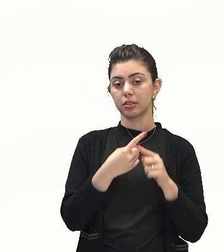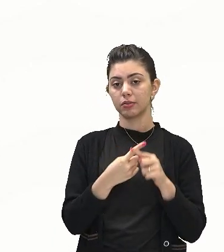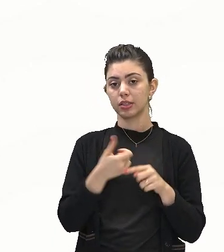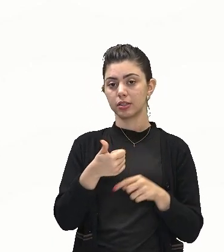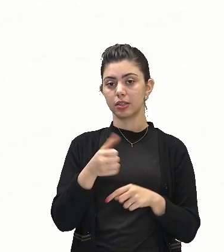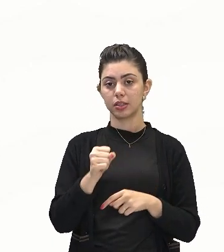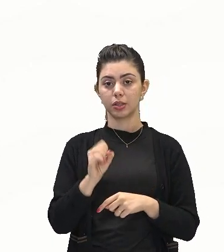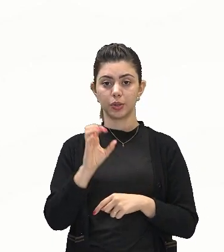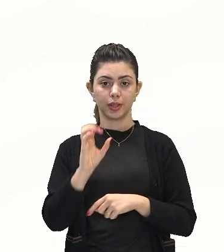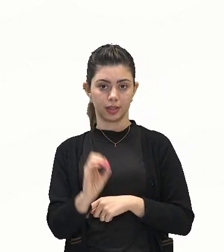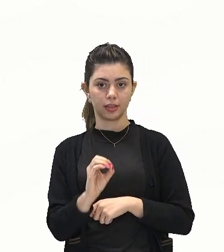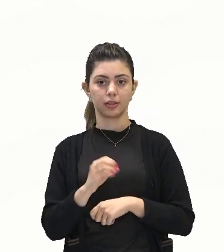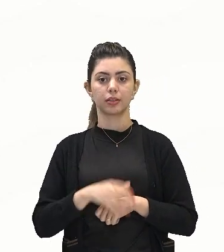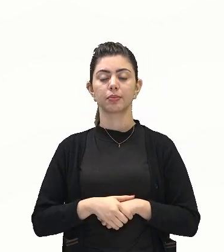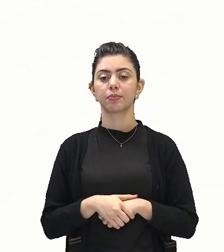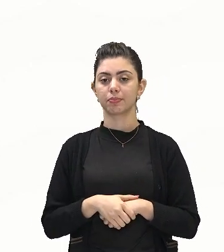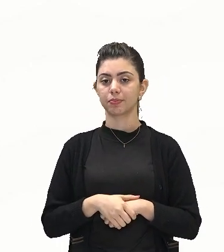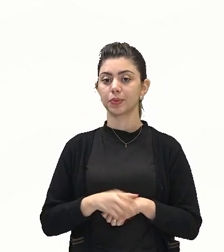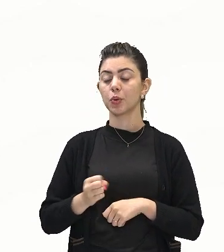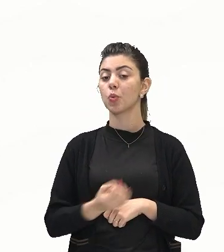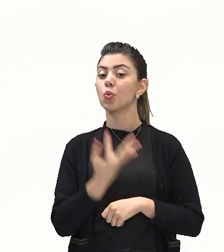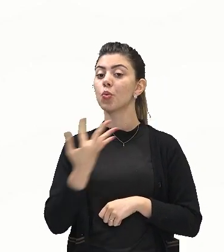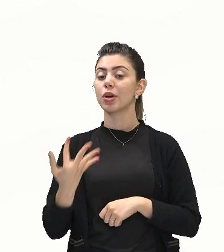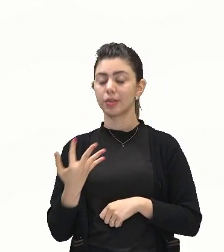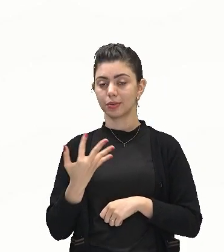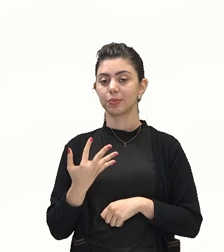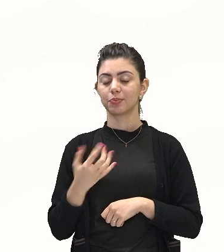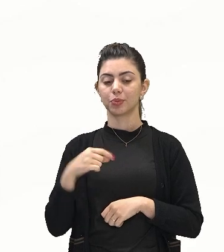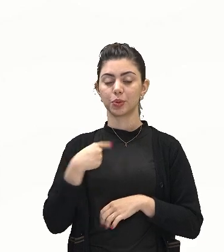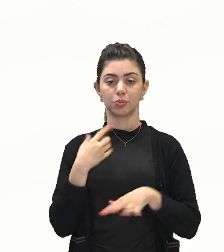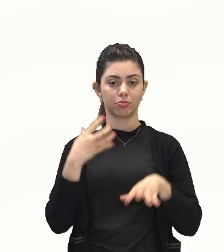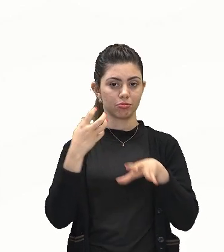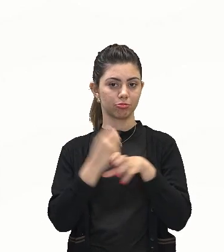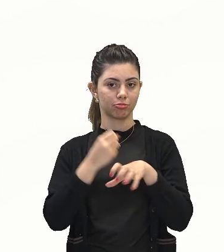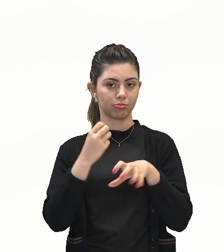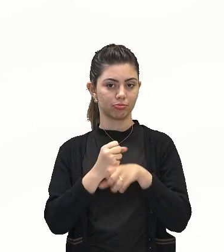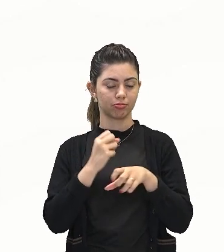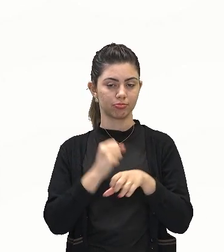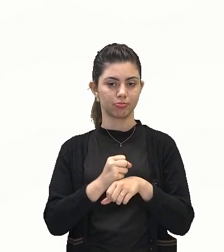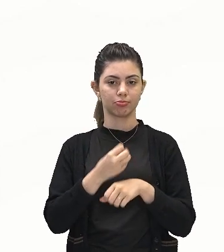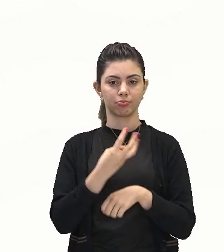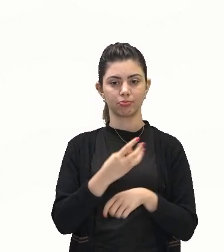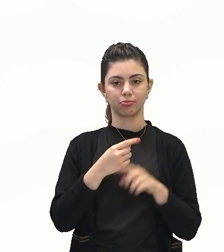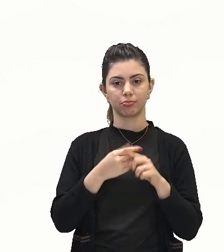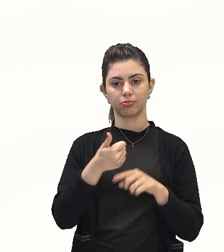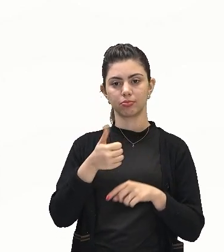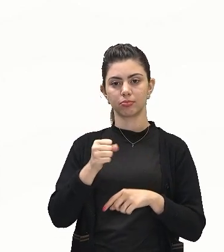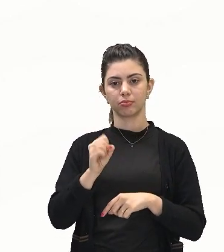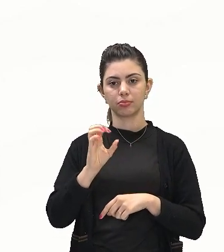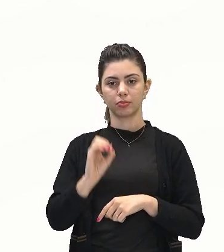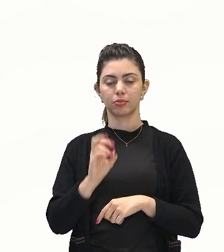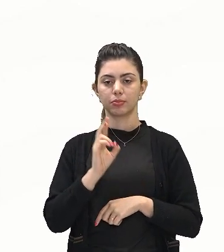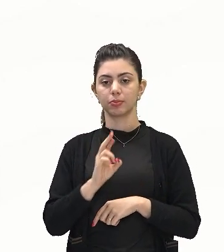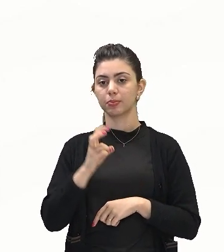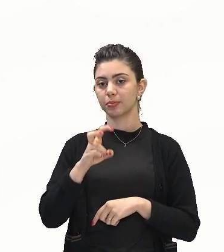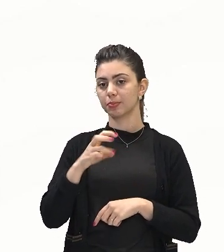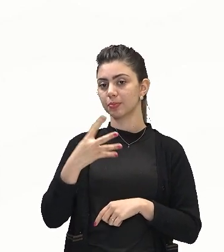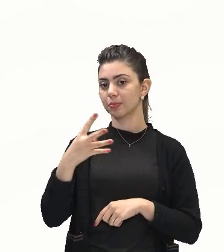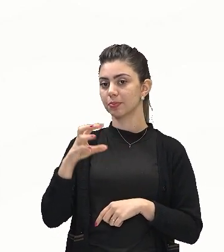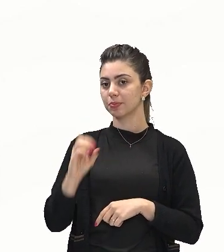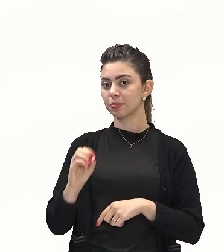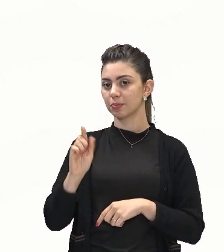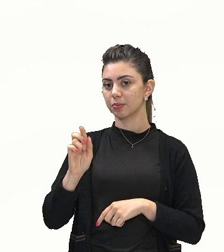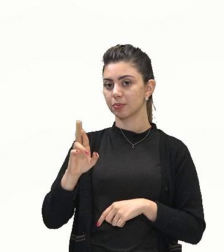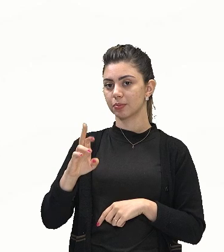180. Então, a soma dos ângulos internos do meu pentágono é 540 graus.